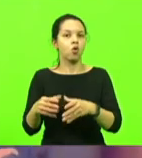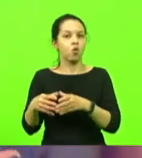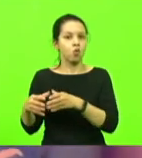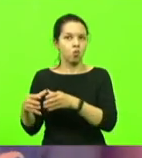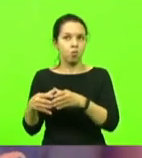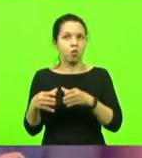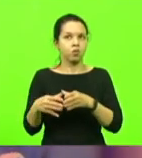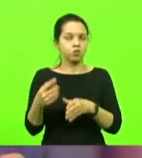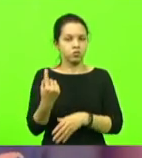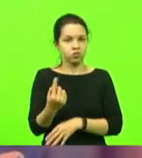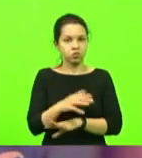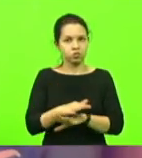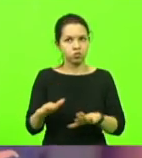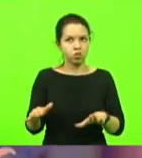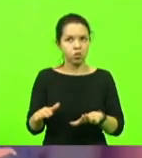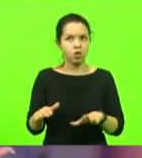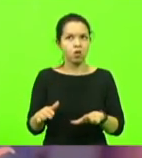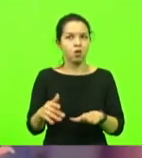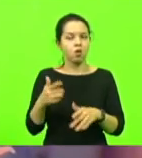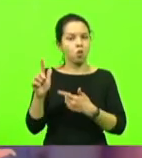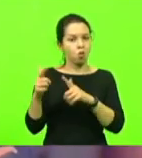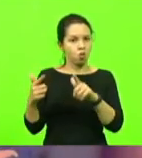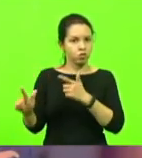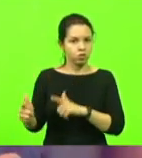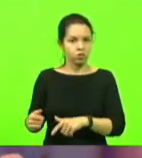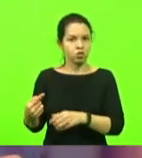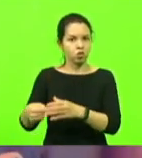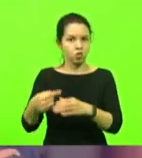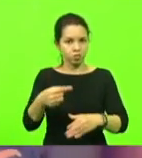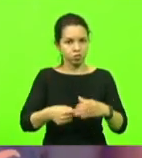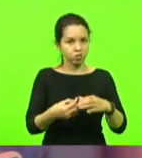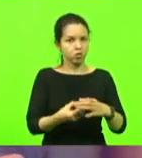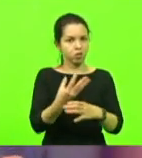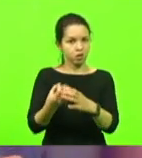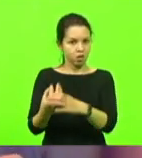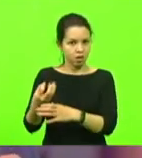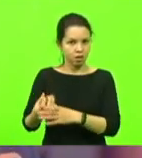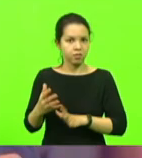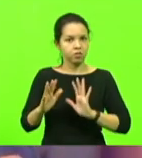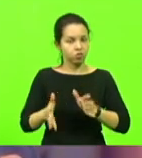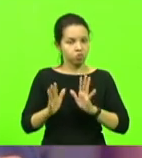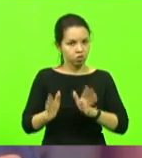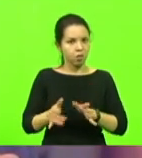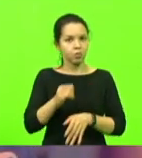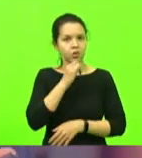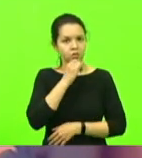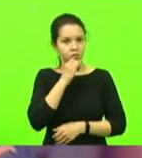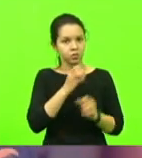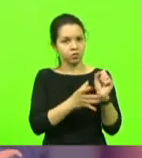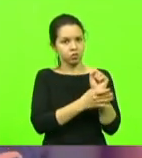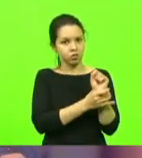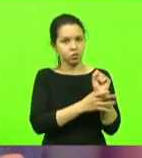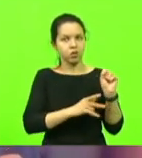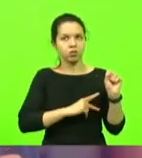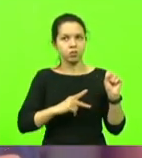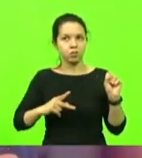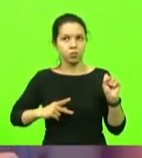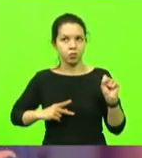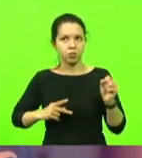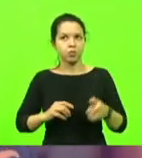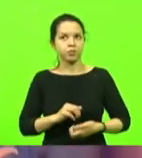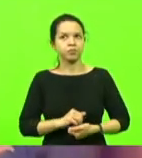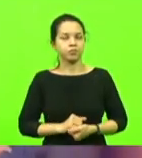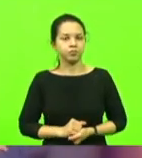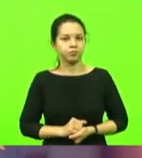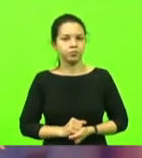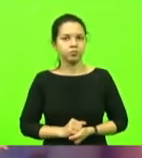essa. Depois dessa, outras comissões já estão sendo criadas, né? A exemplo da segurança pública. Mas quero fazer esse